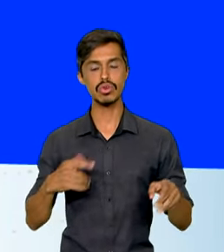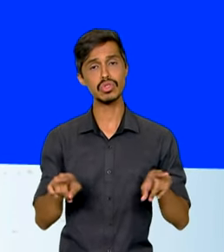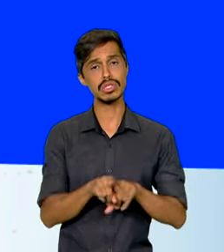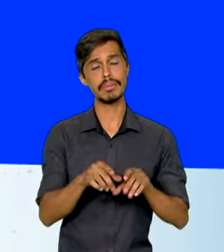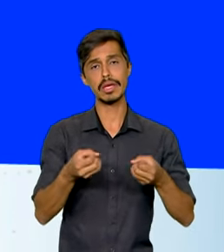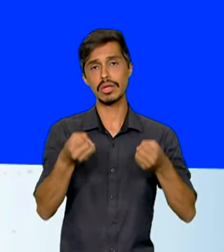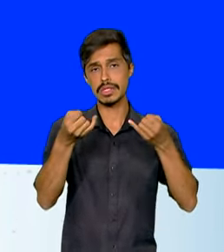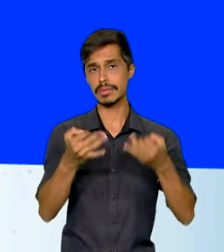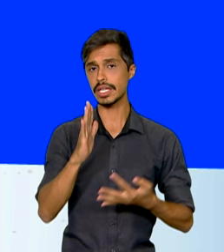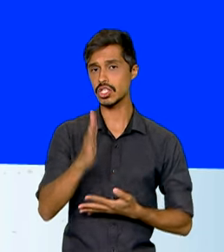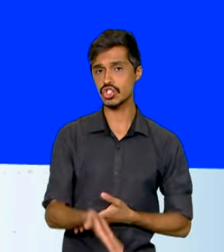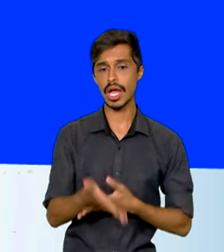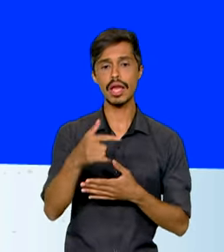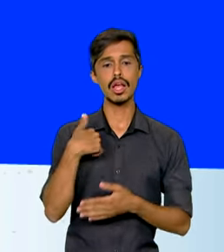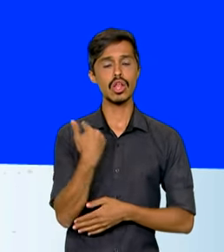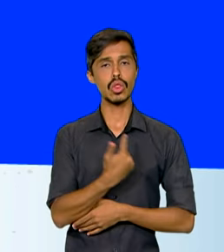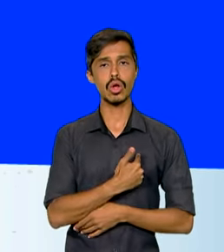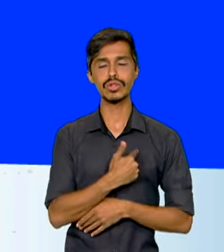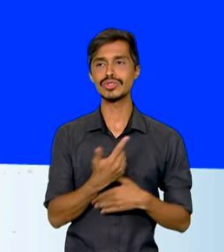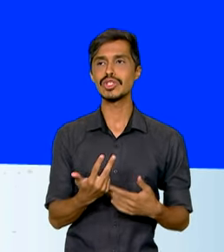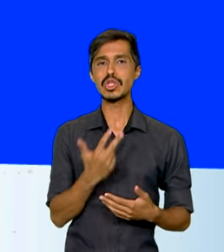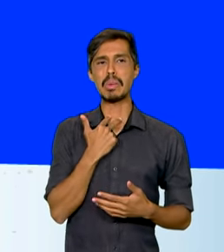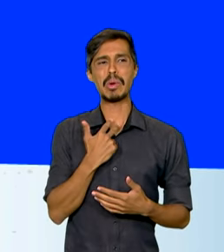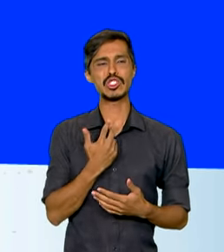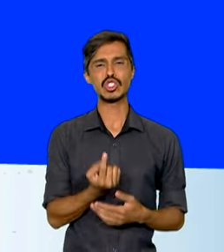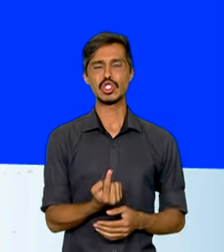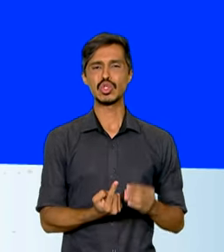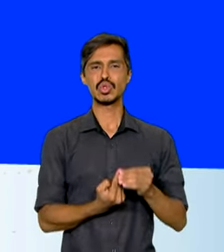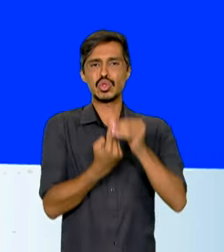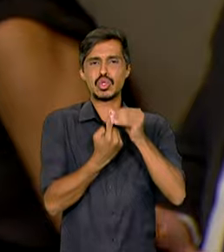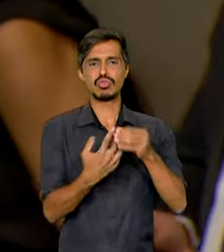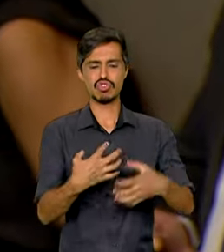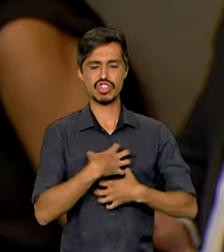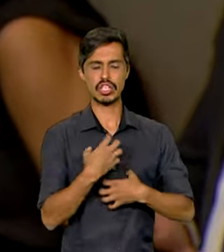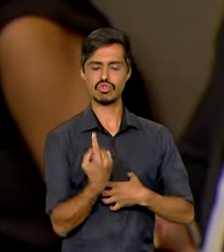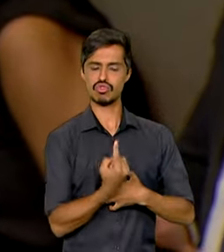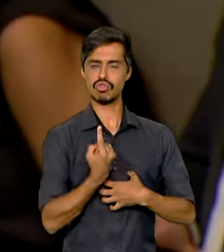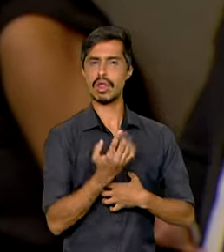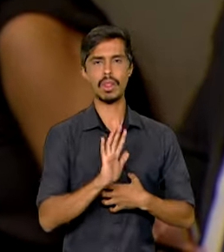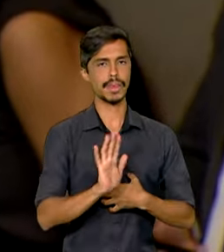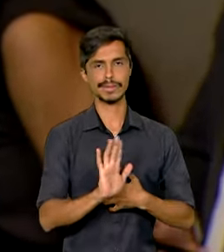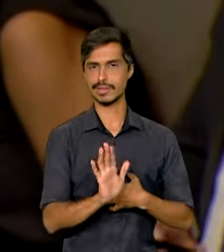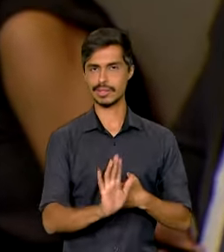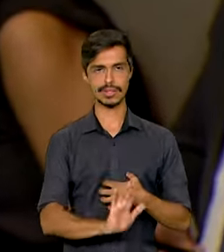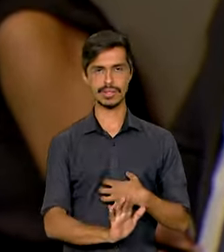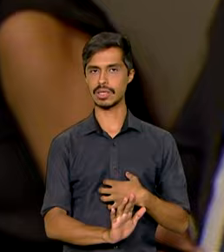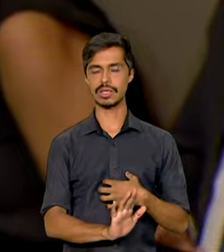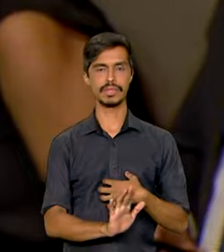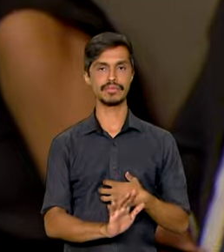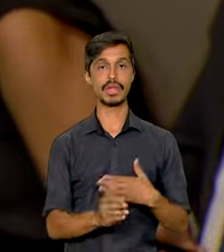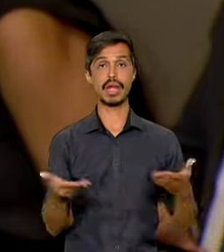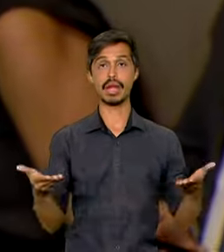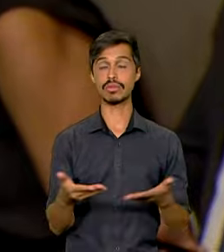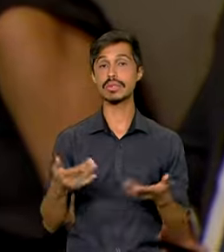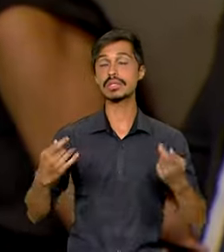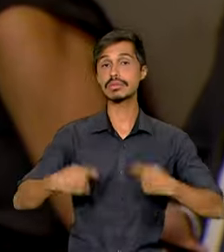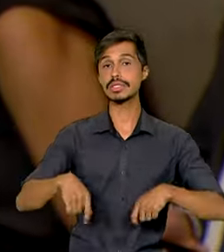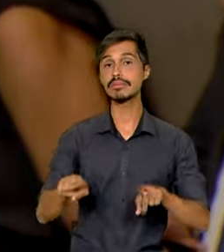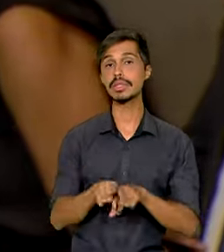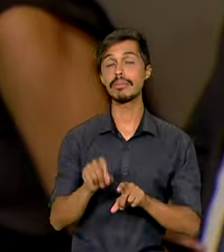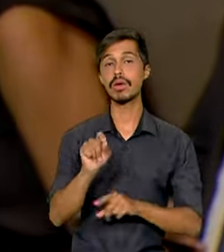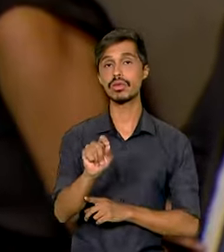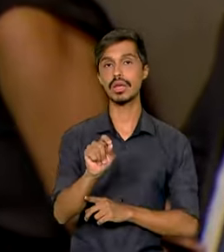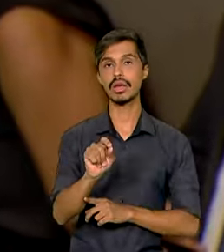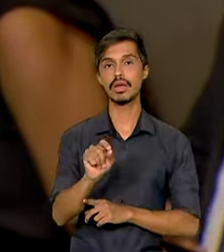eu disse, que não poderá, de modo algum, ser feito de forma isolada. Nesse momento também, né,